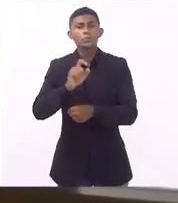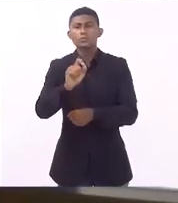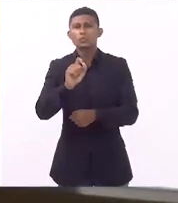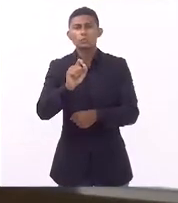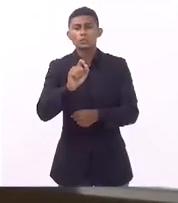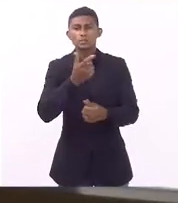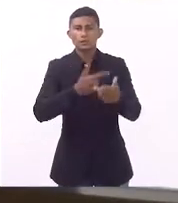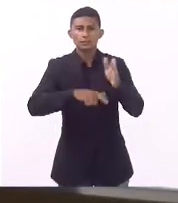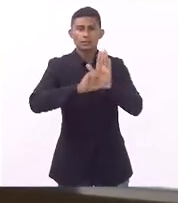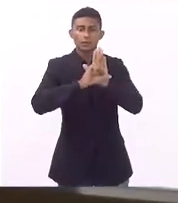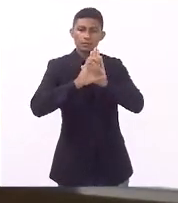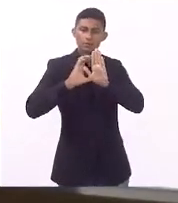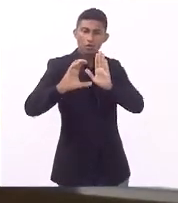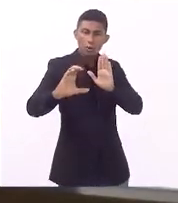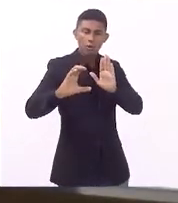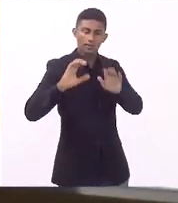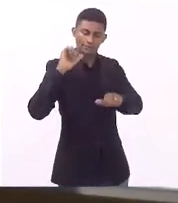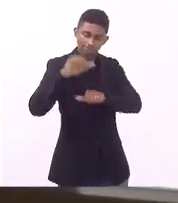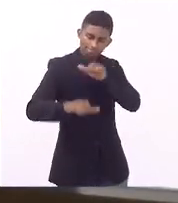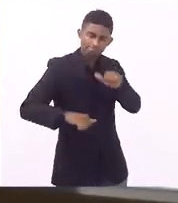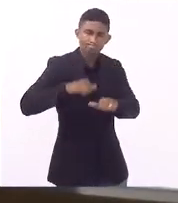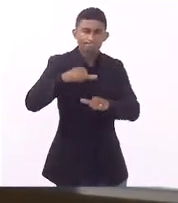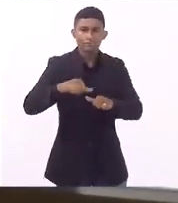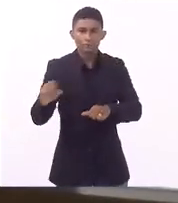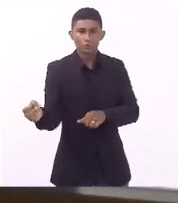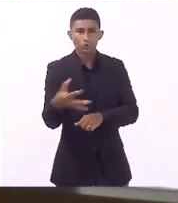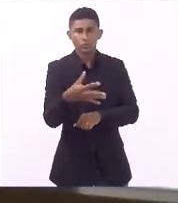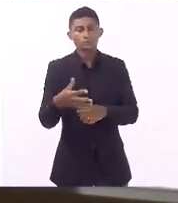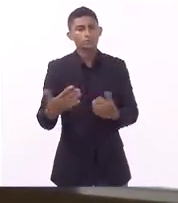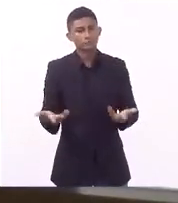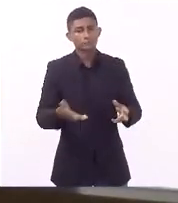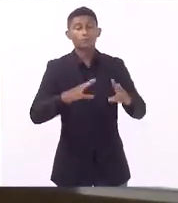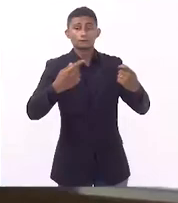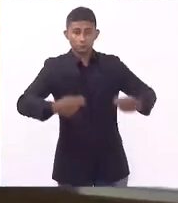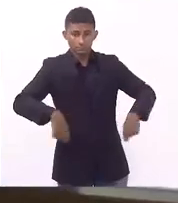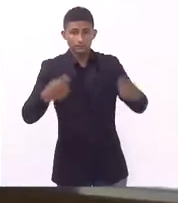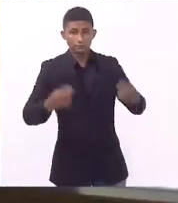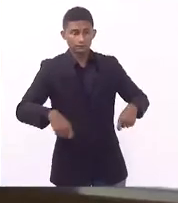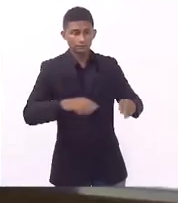E nós precisamos de ter a ABI como uma casa